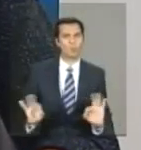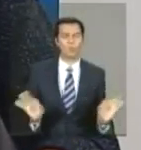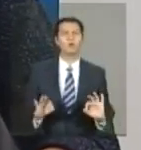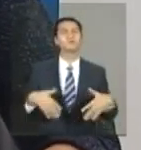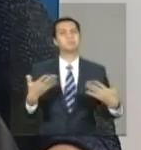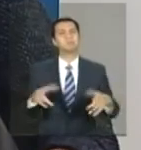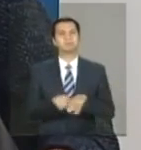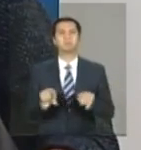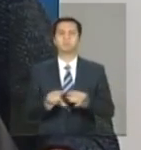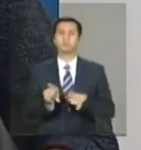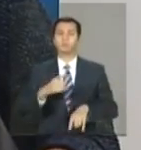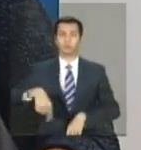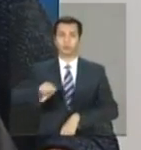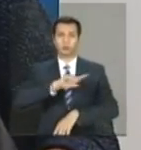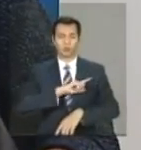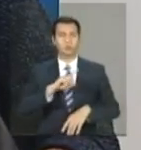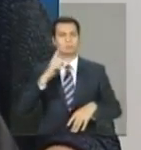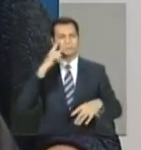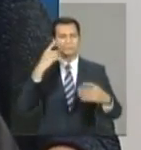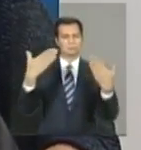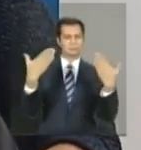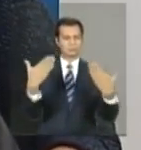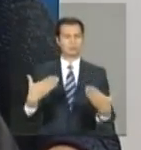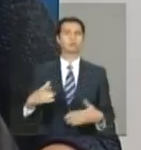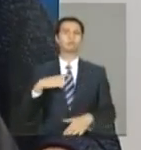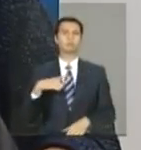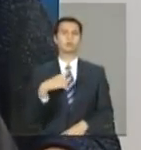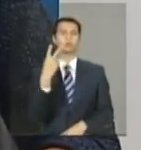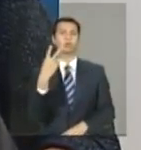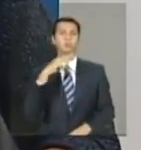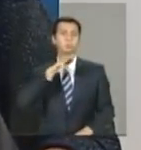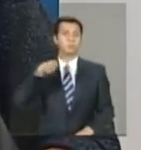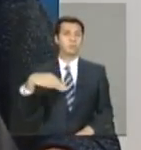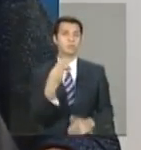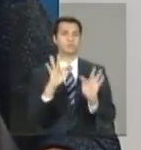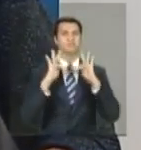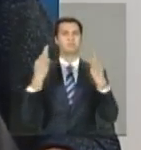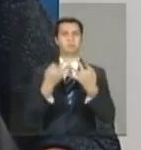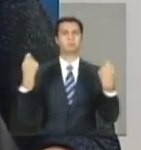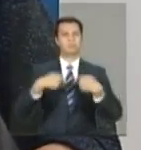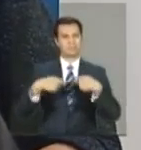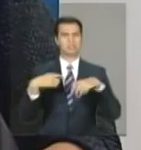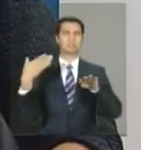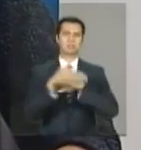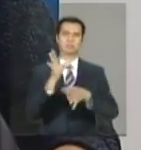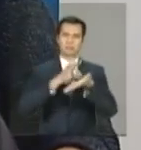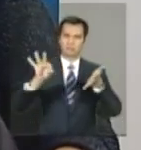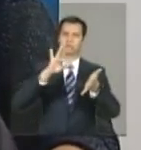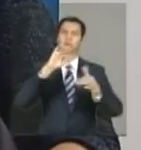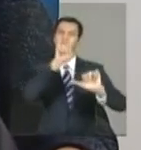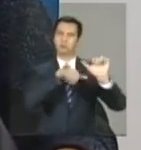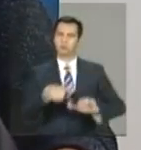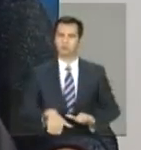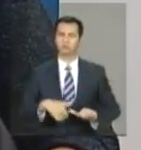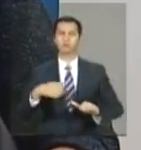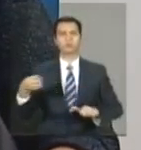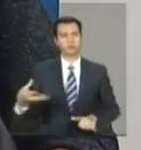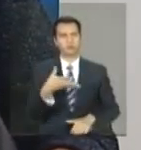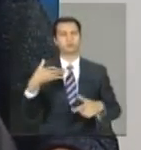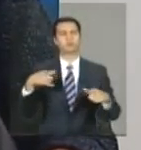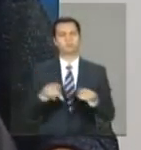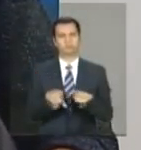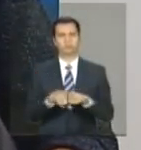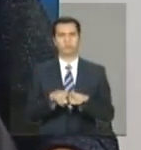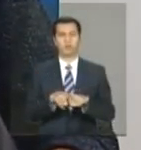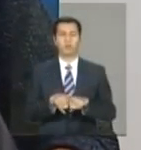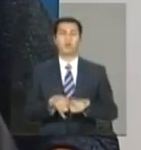identificadas com inconsistência no cadastro, também precisam fazer a sua atualização cadastral. Essas ações todas elas